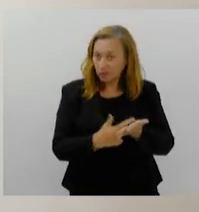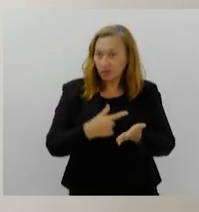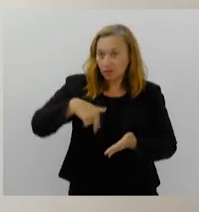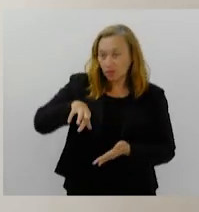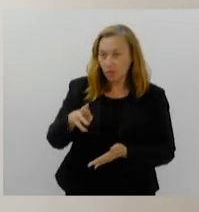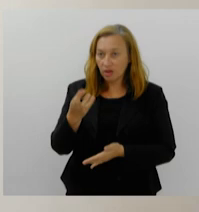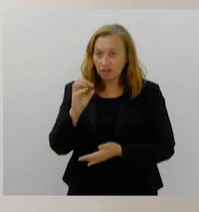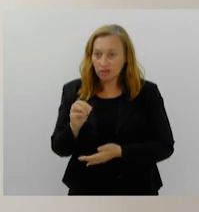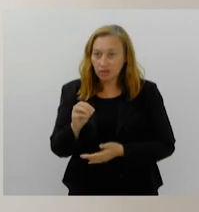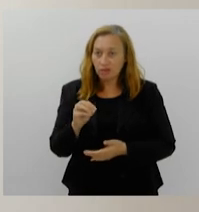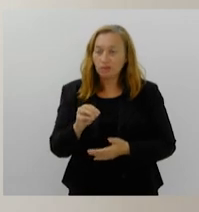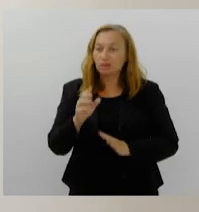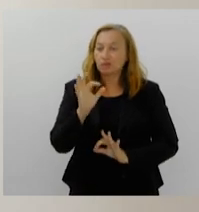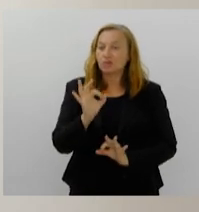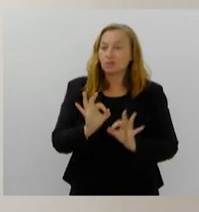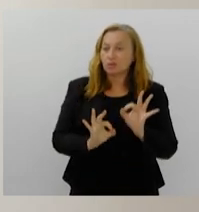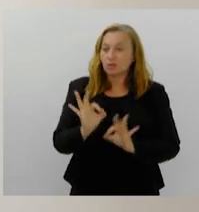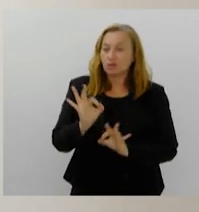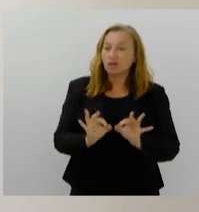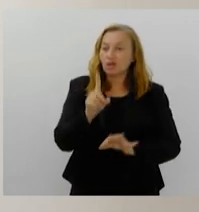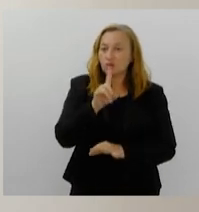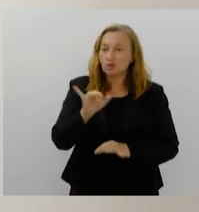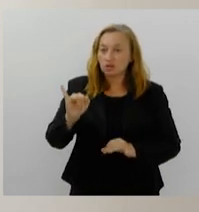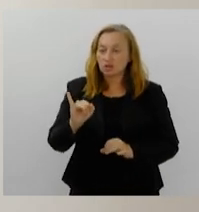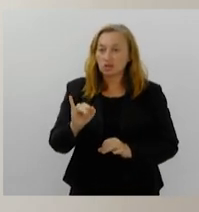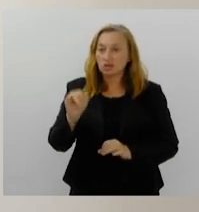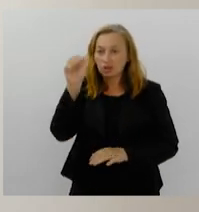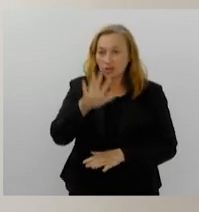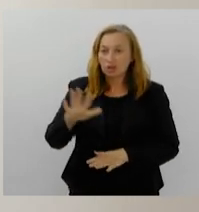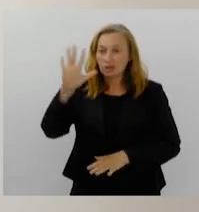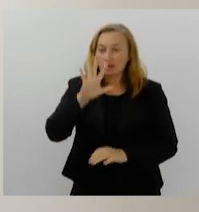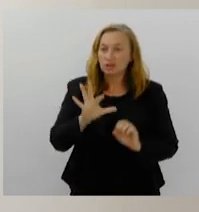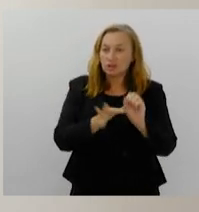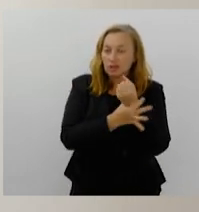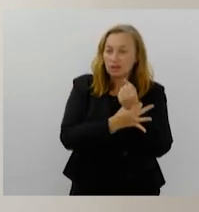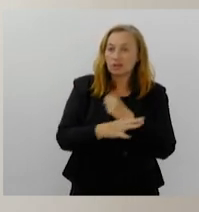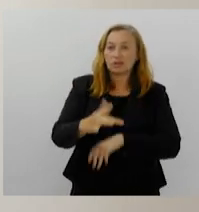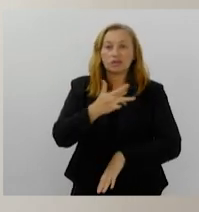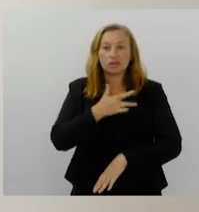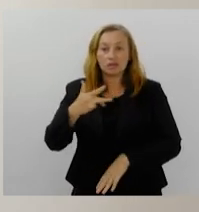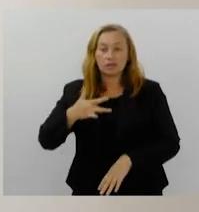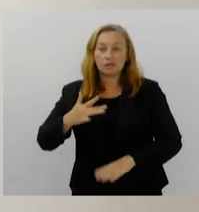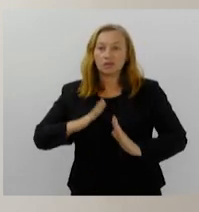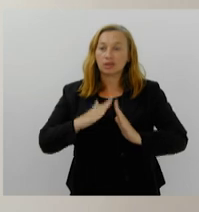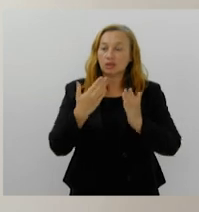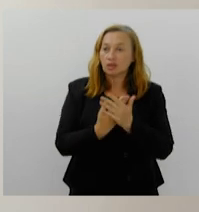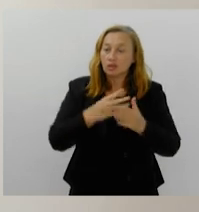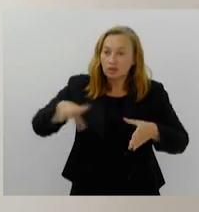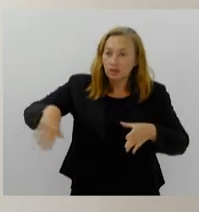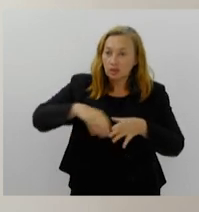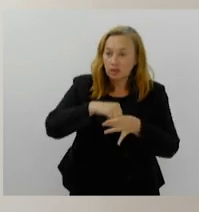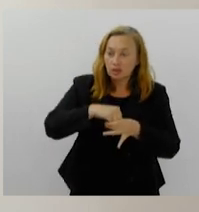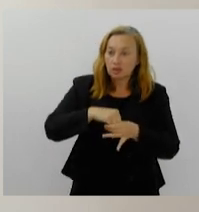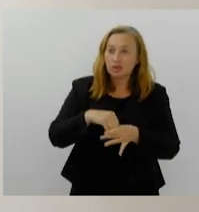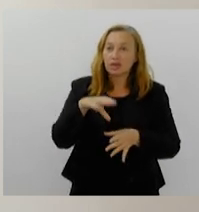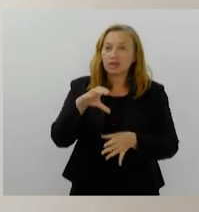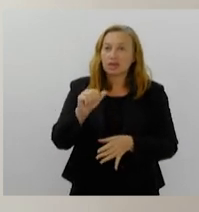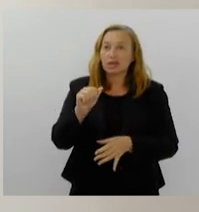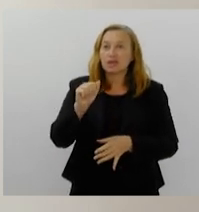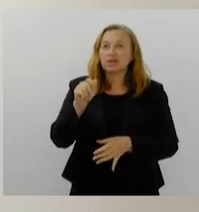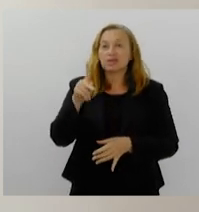projeto, destacando o Dia Nacional de Segurança e de Saúde nas Escolas e a importância da implementação das CIPAs